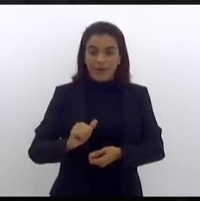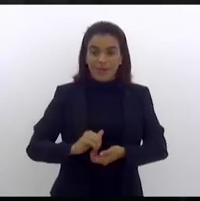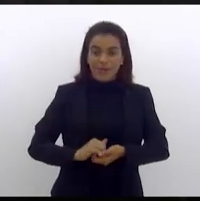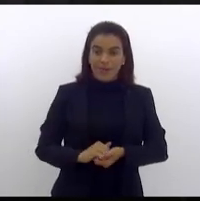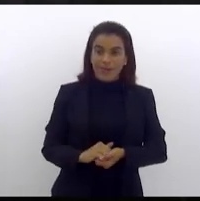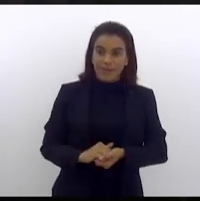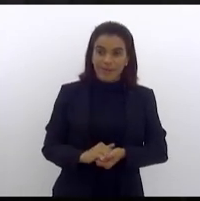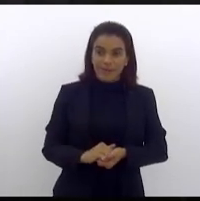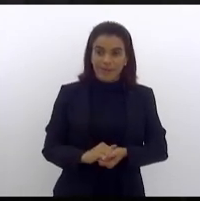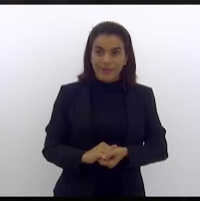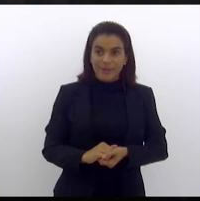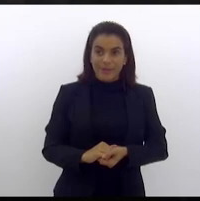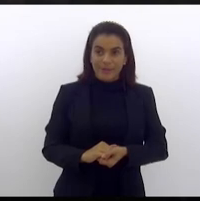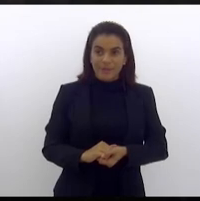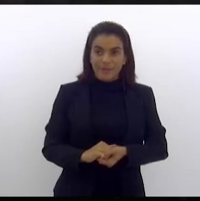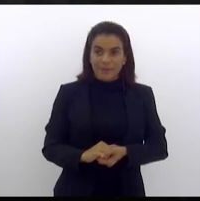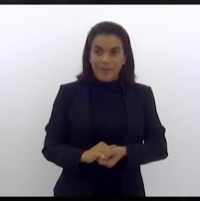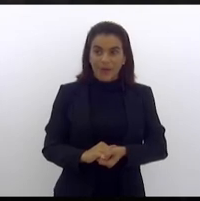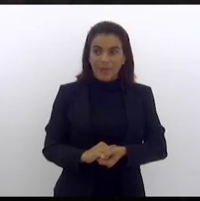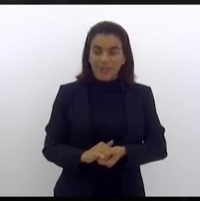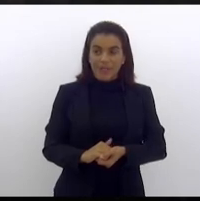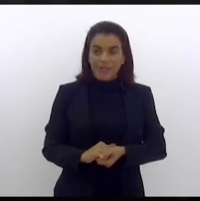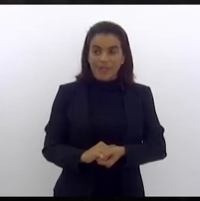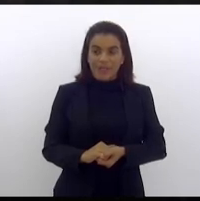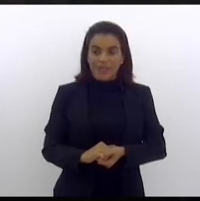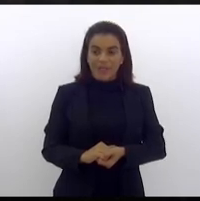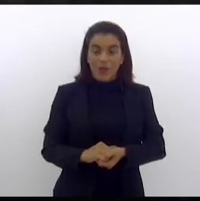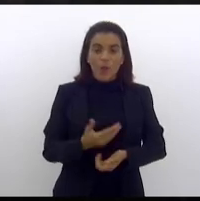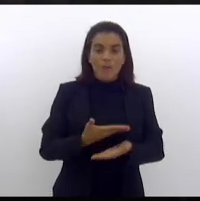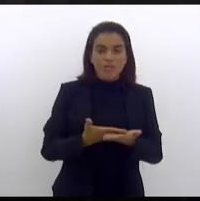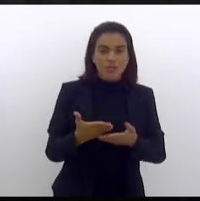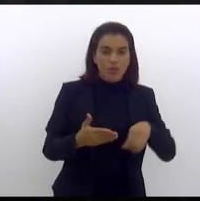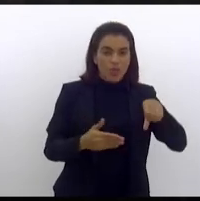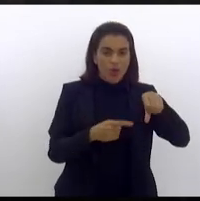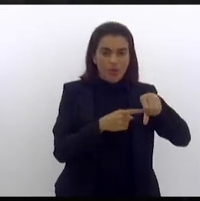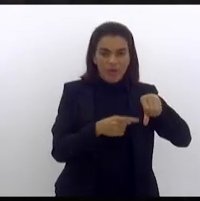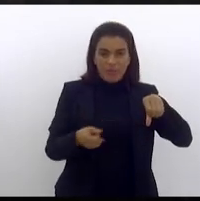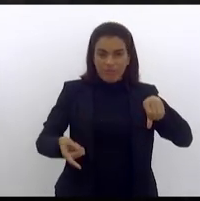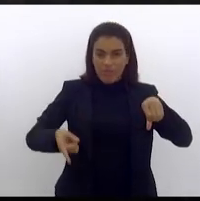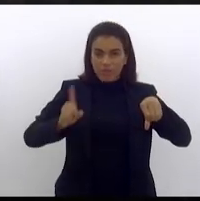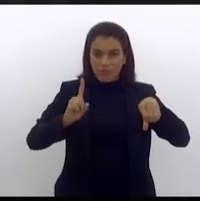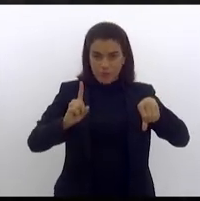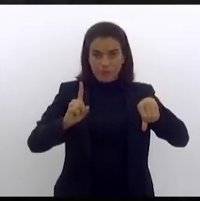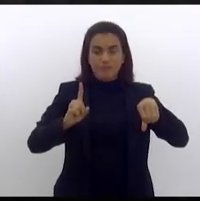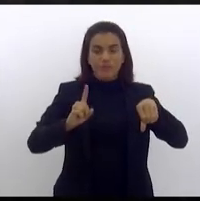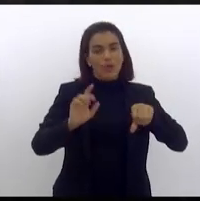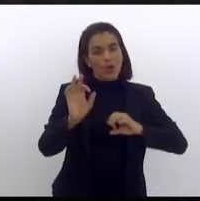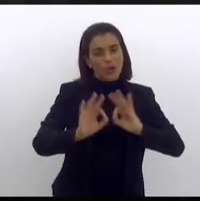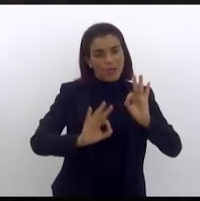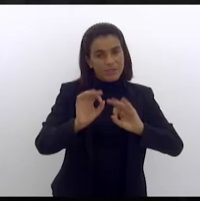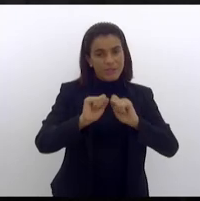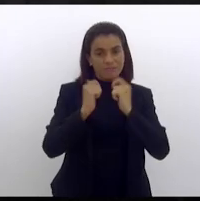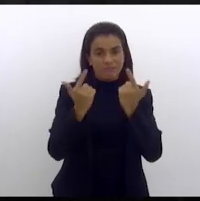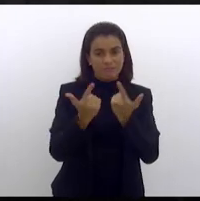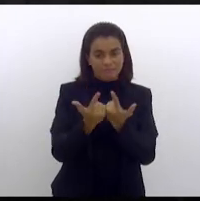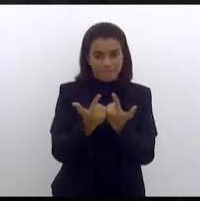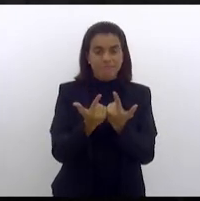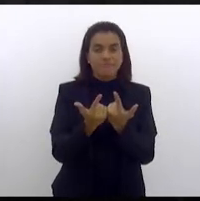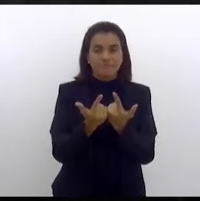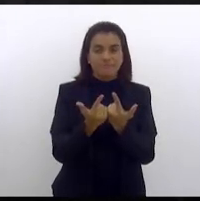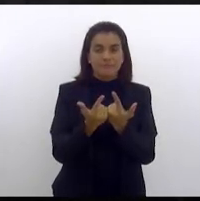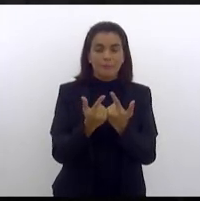hoje que durou de 9 às 13 horas organizada pela casa especialmente